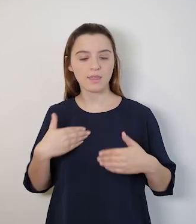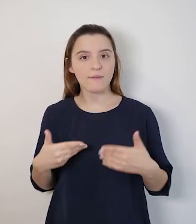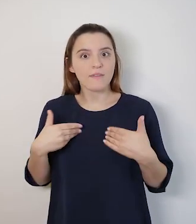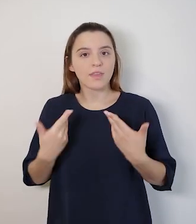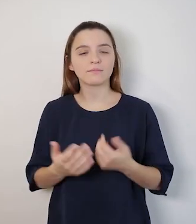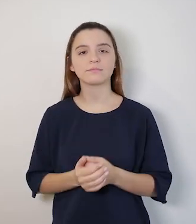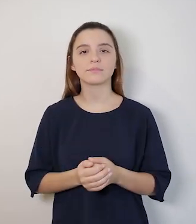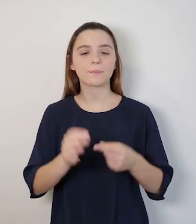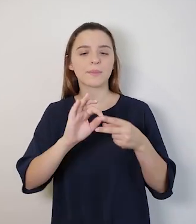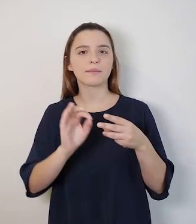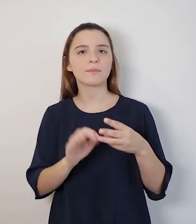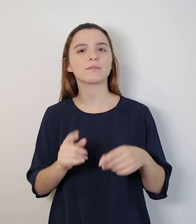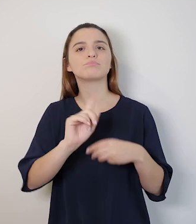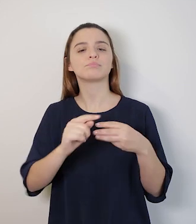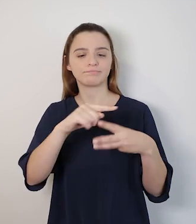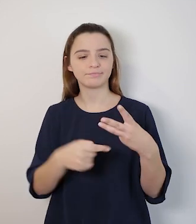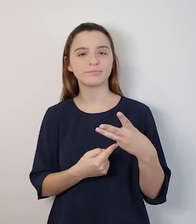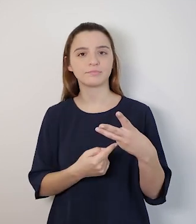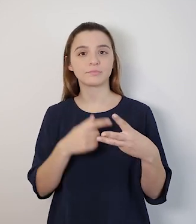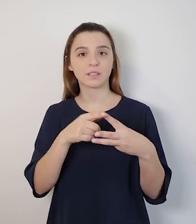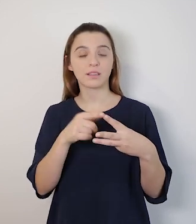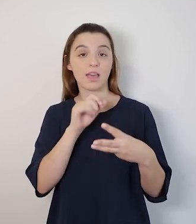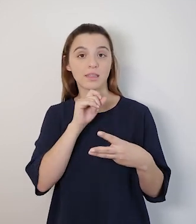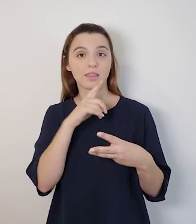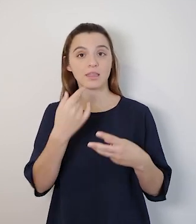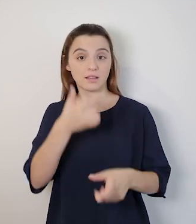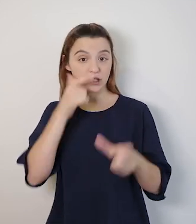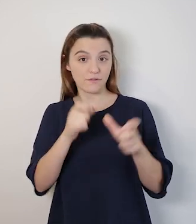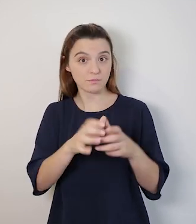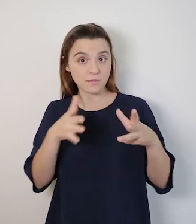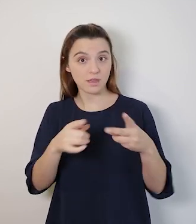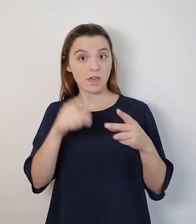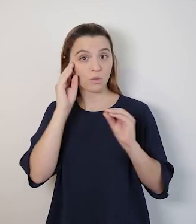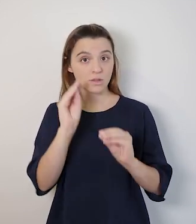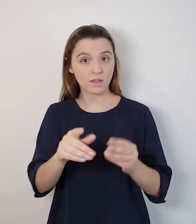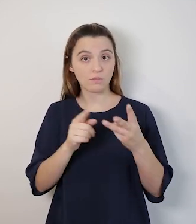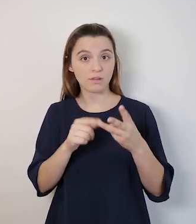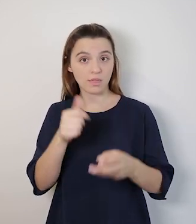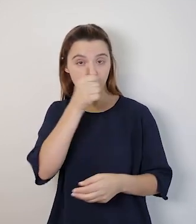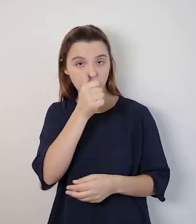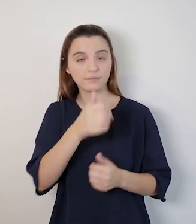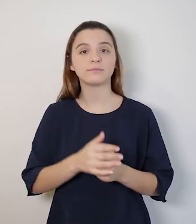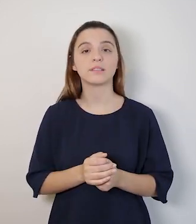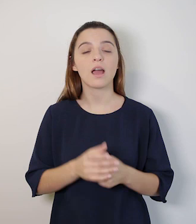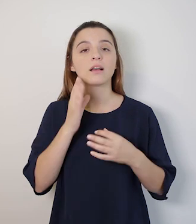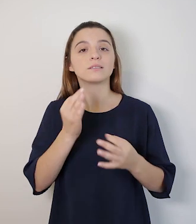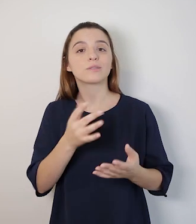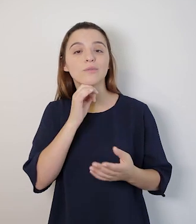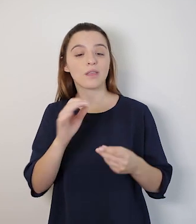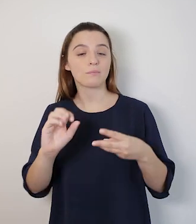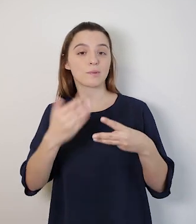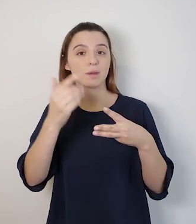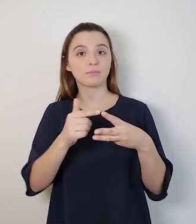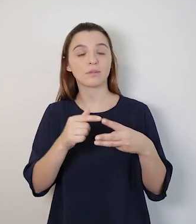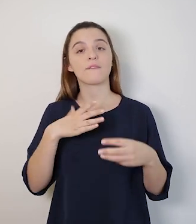as minhas vida 63 propósito a confecção do civismo pedro pensar e vou fazer assim como primeira